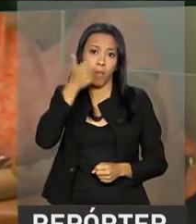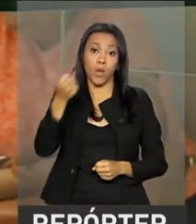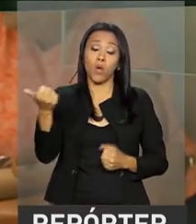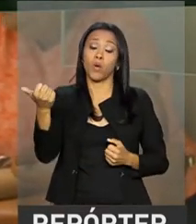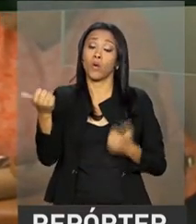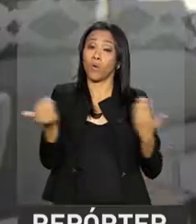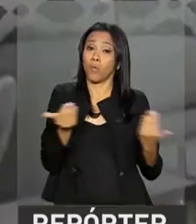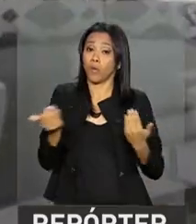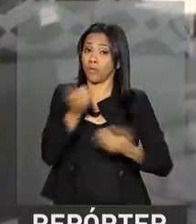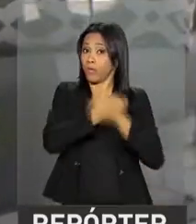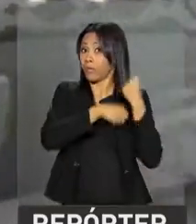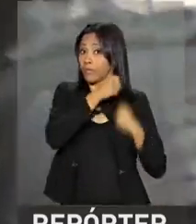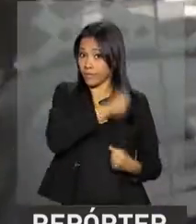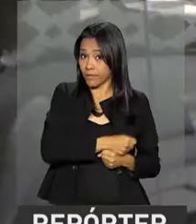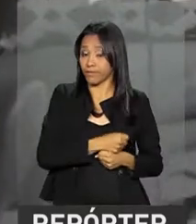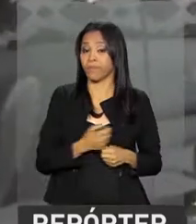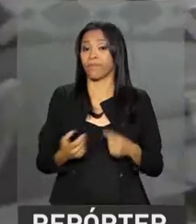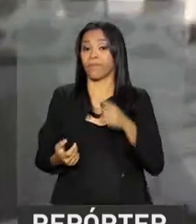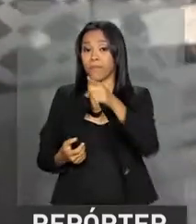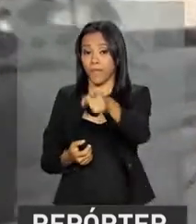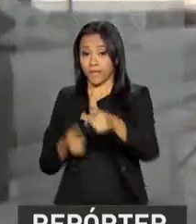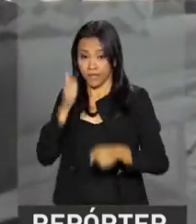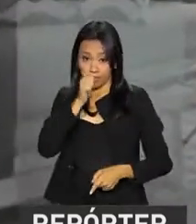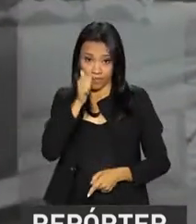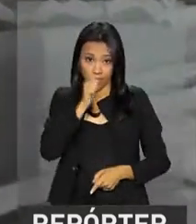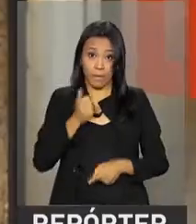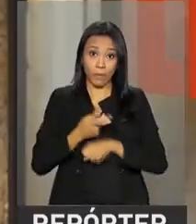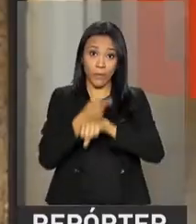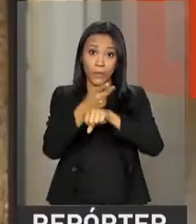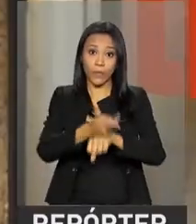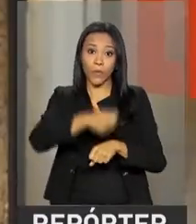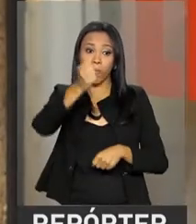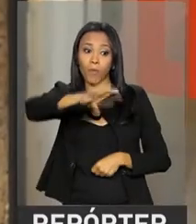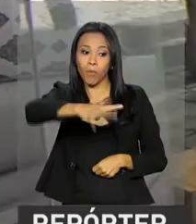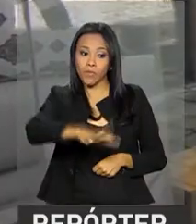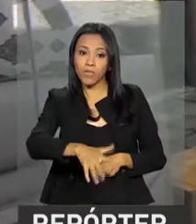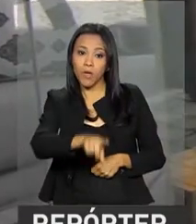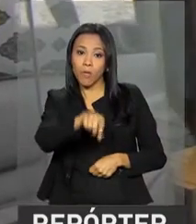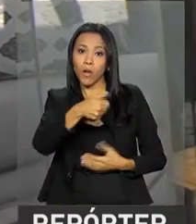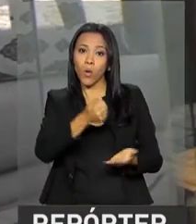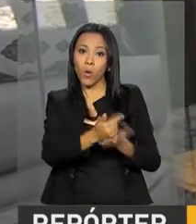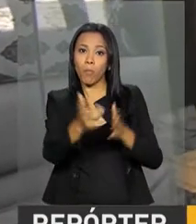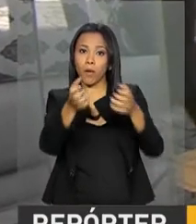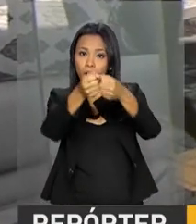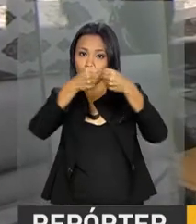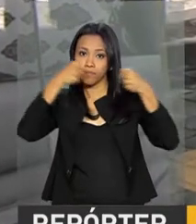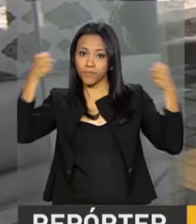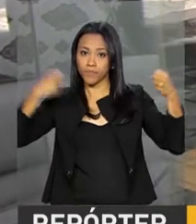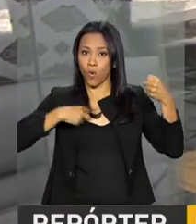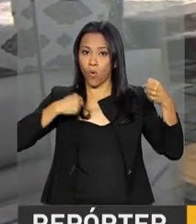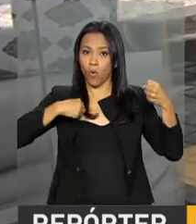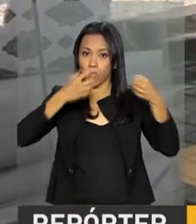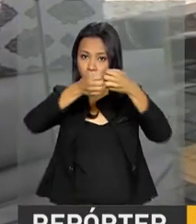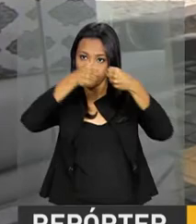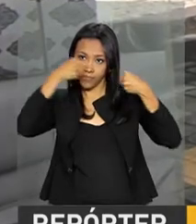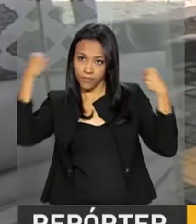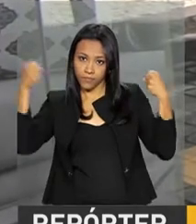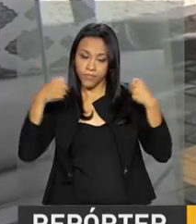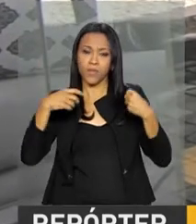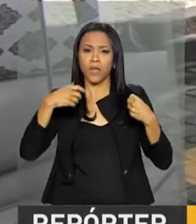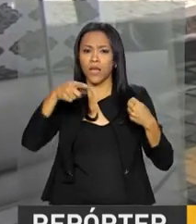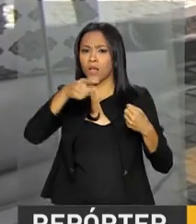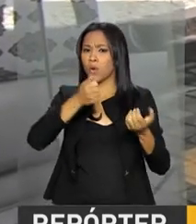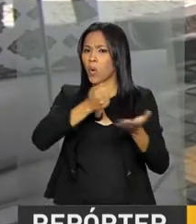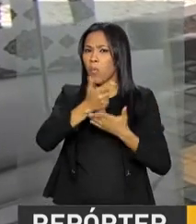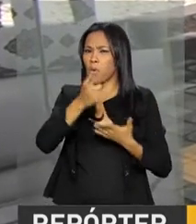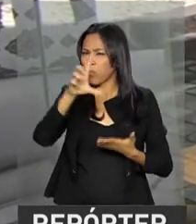ano passado. Já Marcele aproveitou as ofertas para investir no guarda-roupas. Achei baratinho, aí eu comprei pouquinho, né? Não